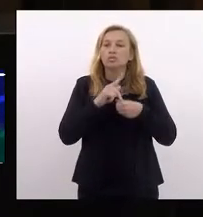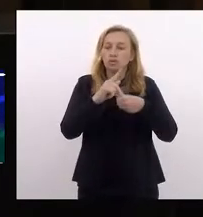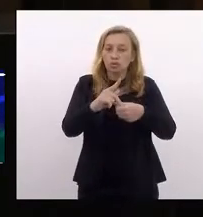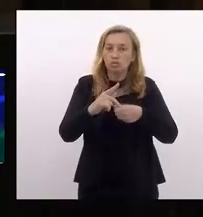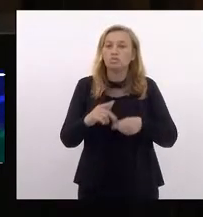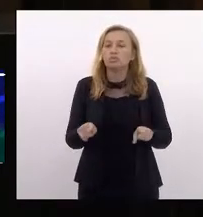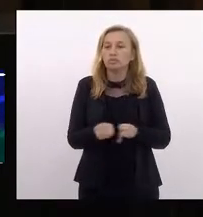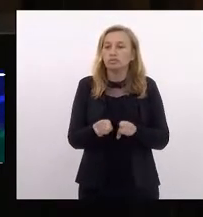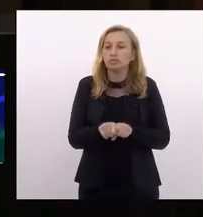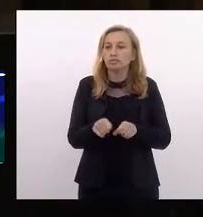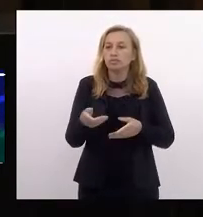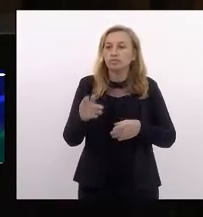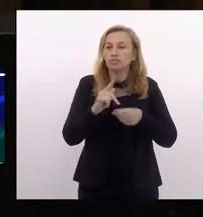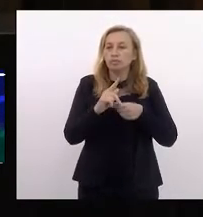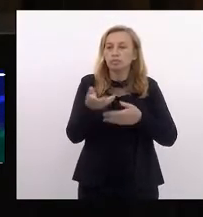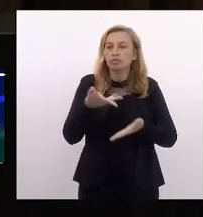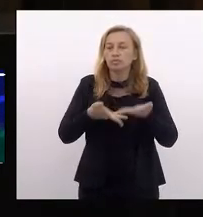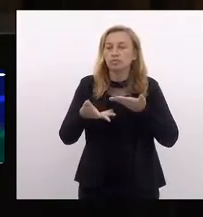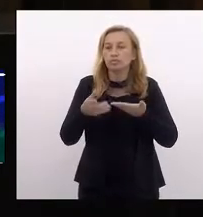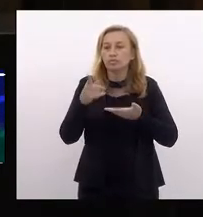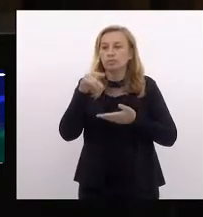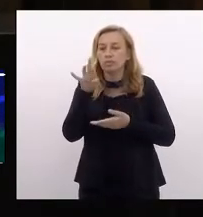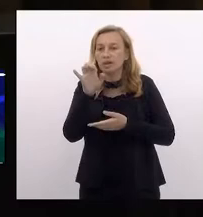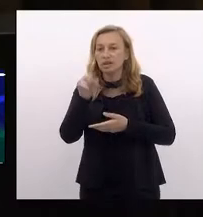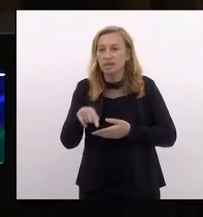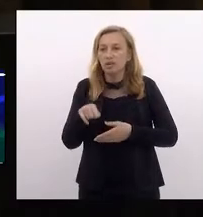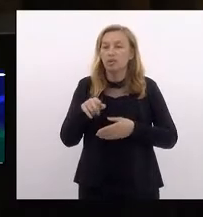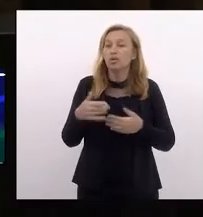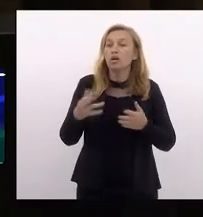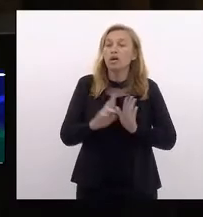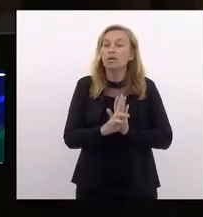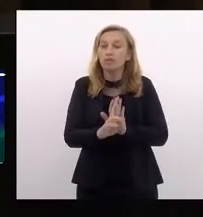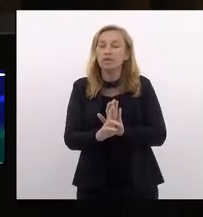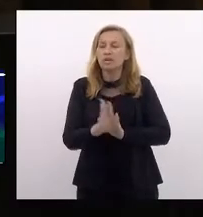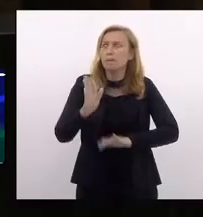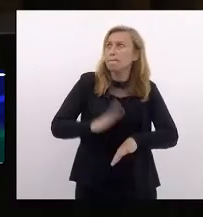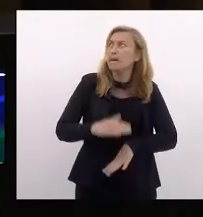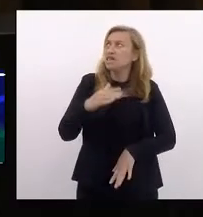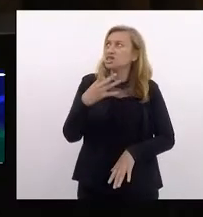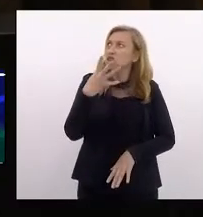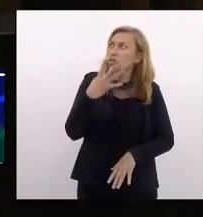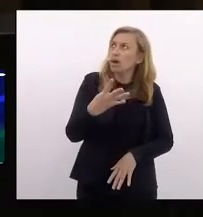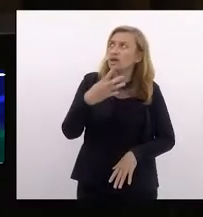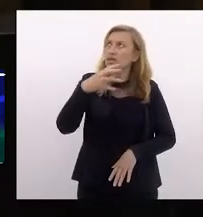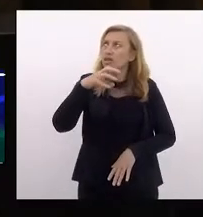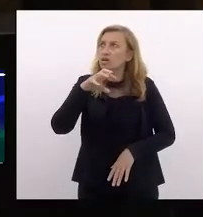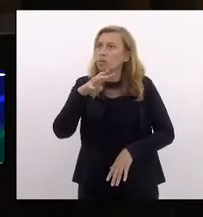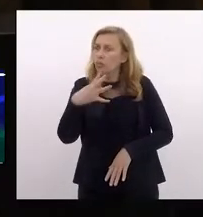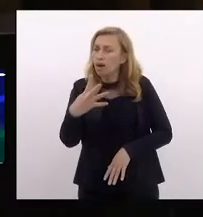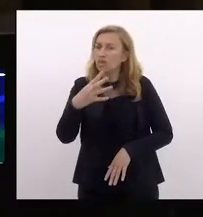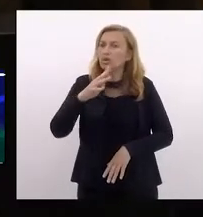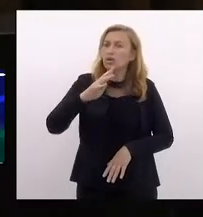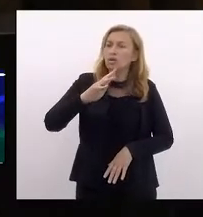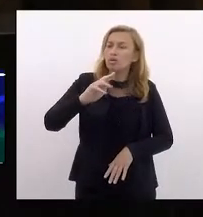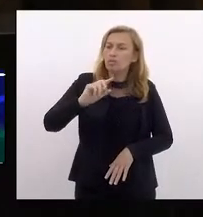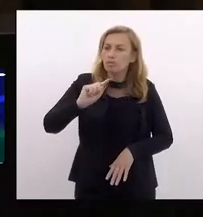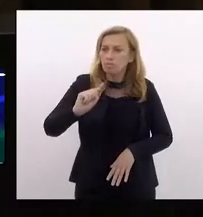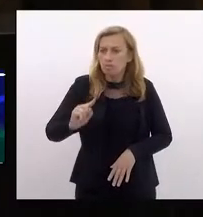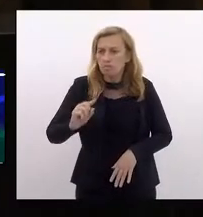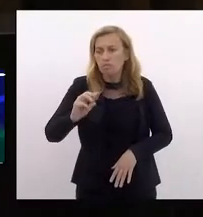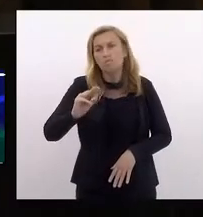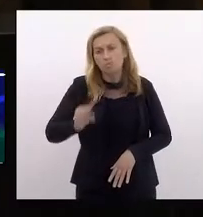e participações especiais do pré-sal representam mais de 44 milhões